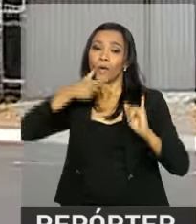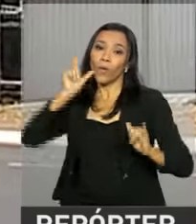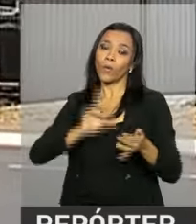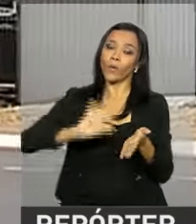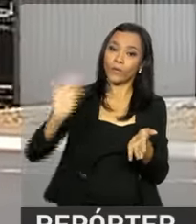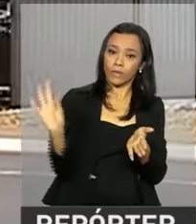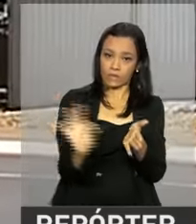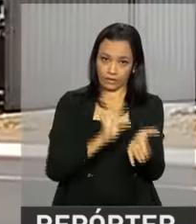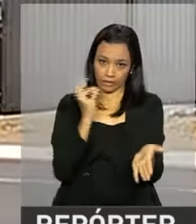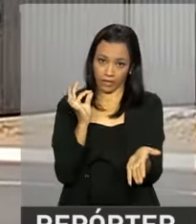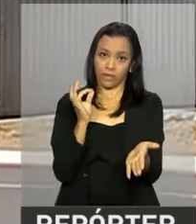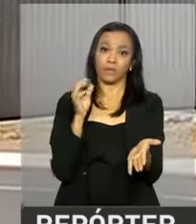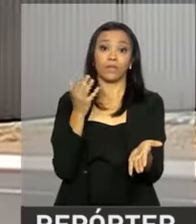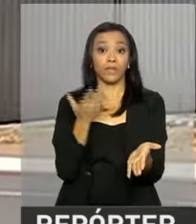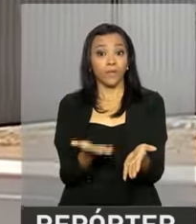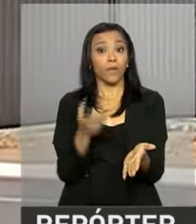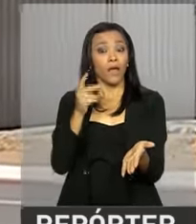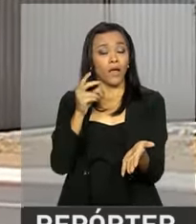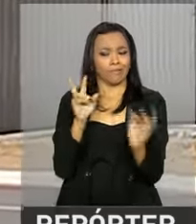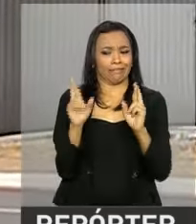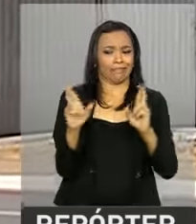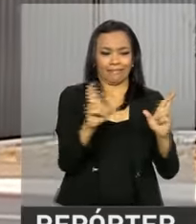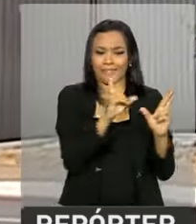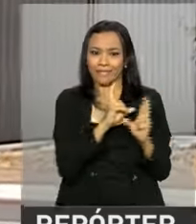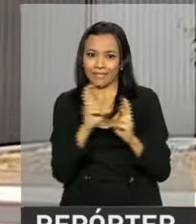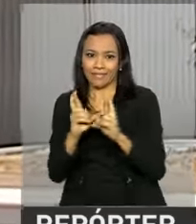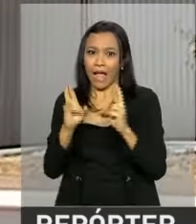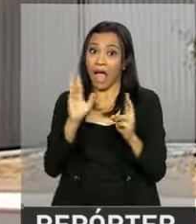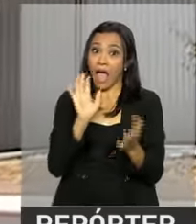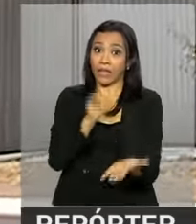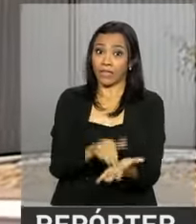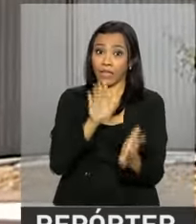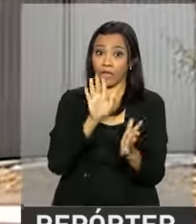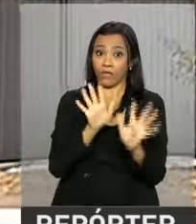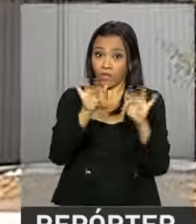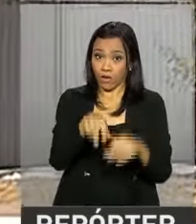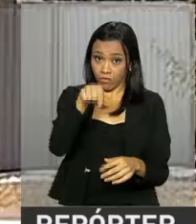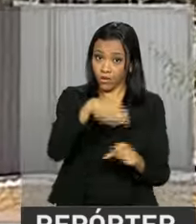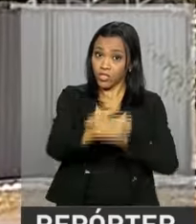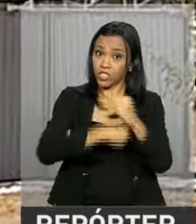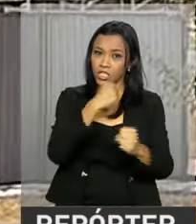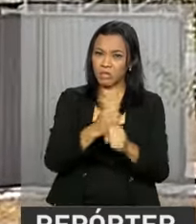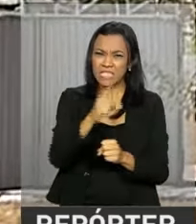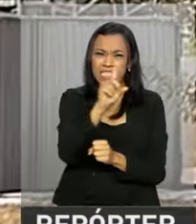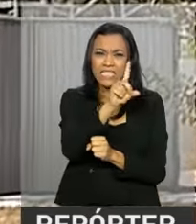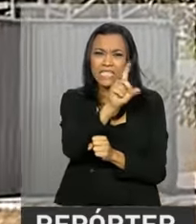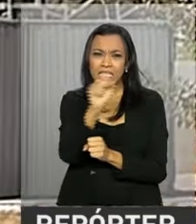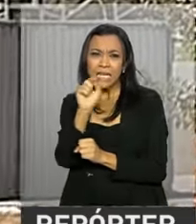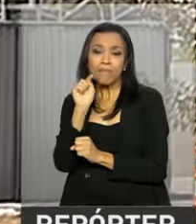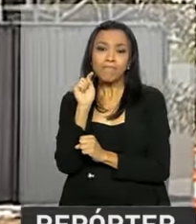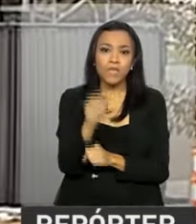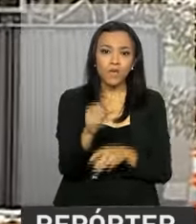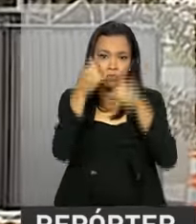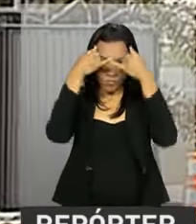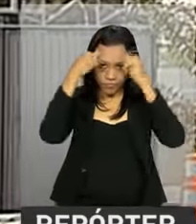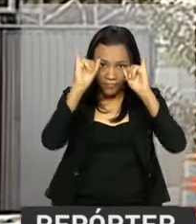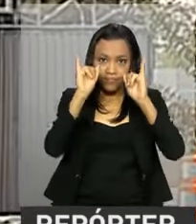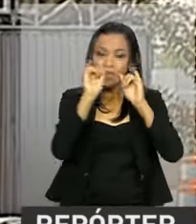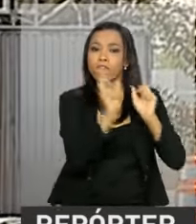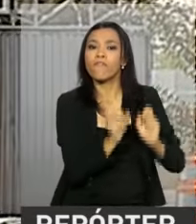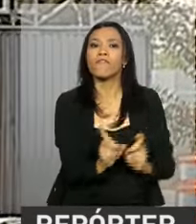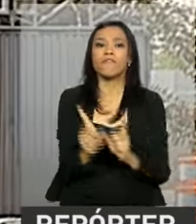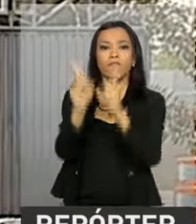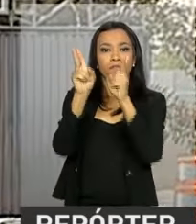e a expectativa do setor é embarcar até o final deste ano cerca de 100.000 cabeças de gado para abate na